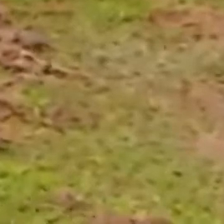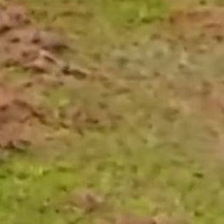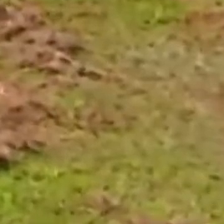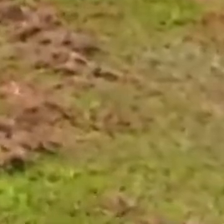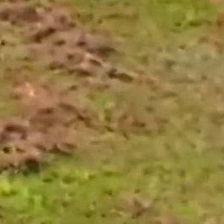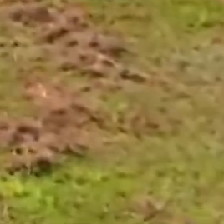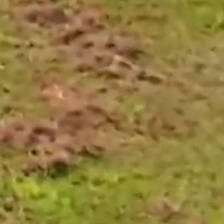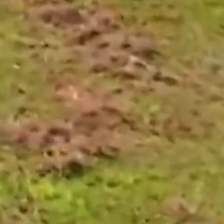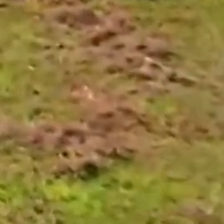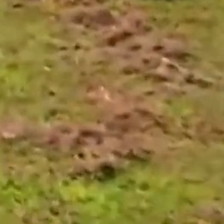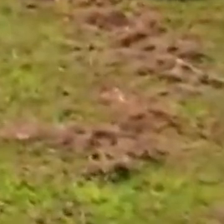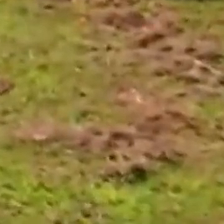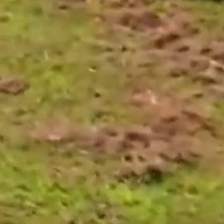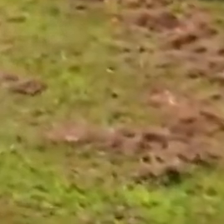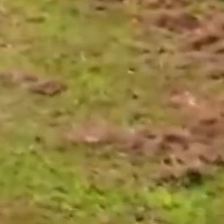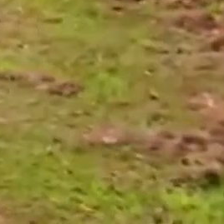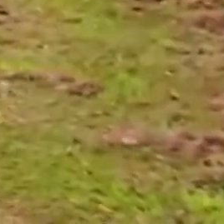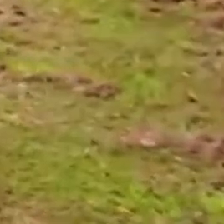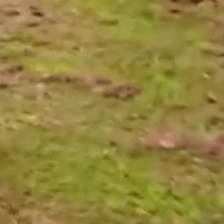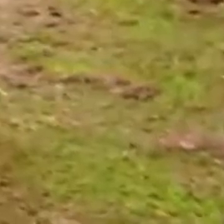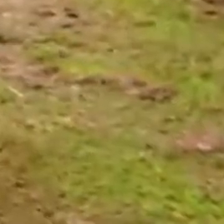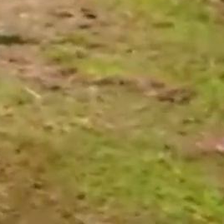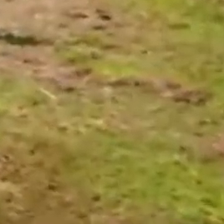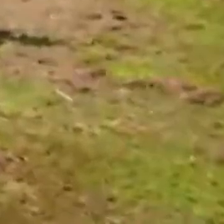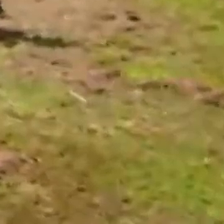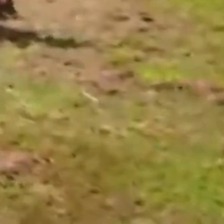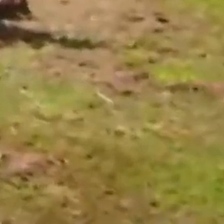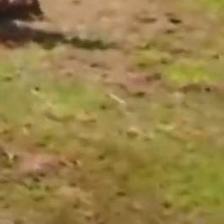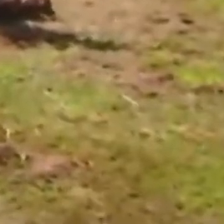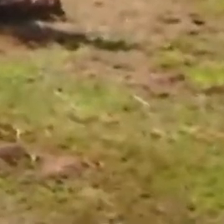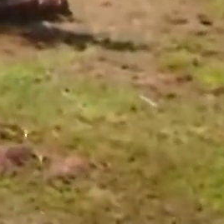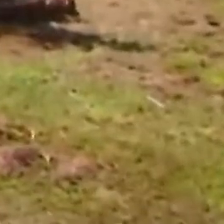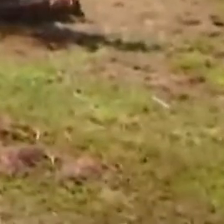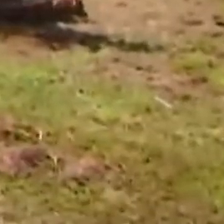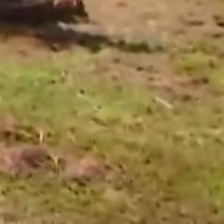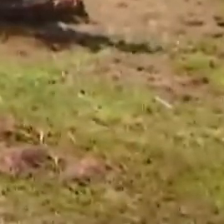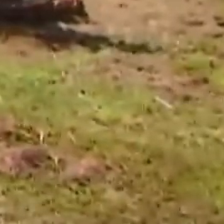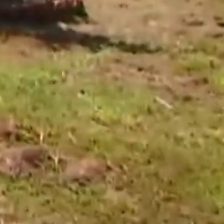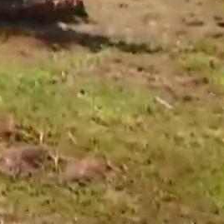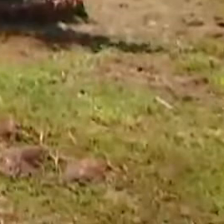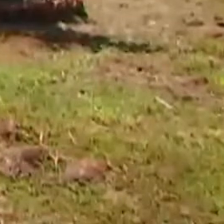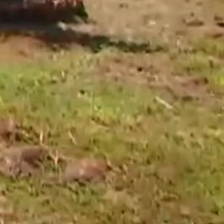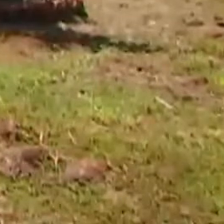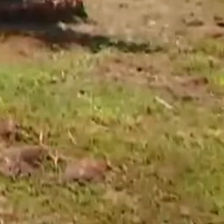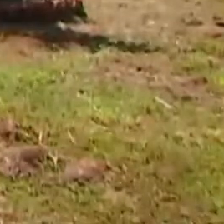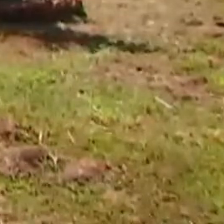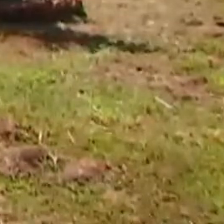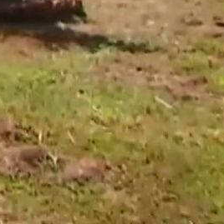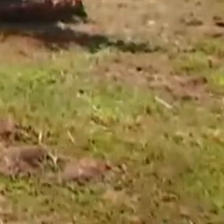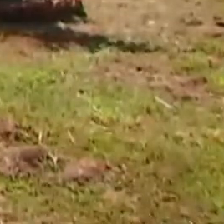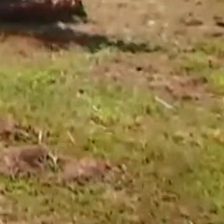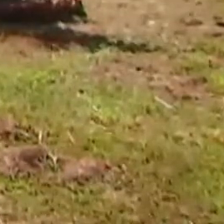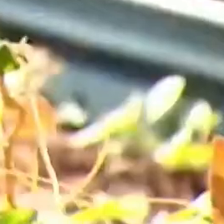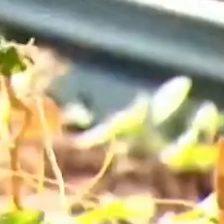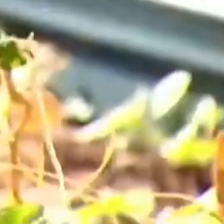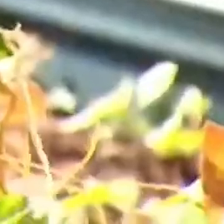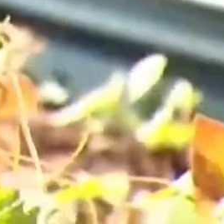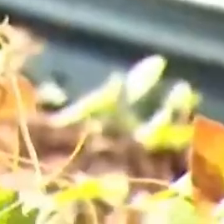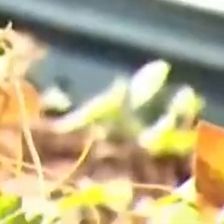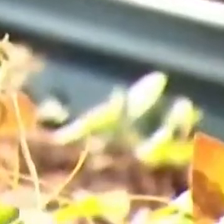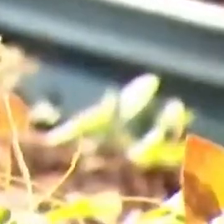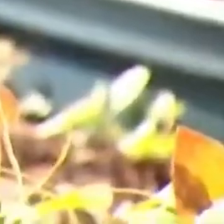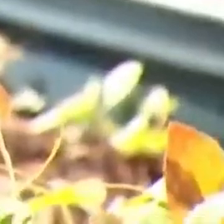o Renato nos guiou para outra parte do jardim que também contém curiosidades pouco conhecidas, como